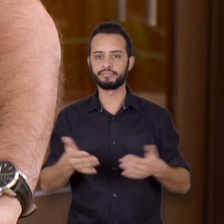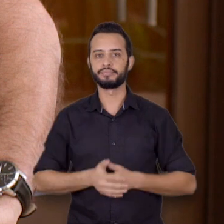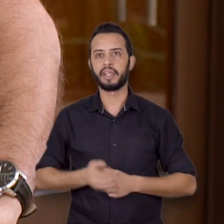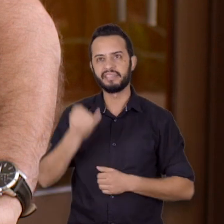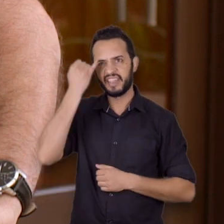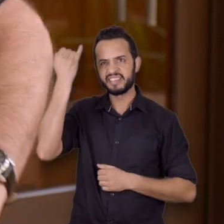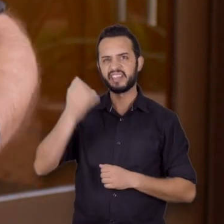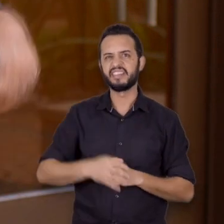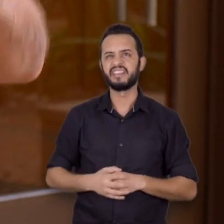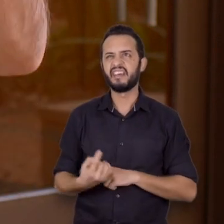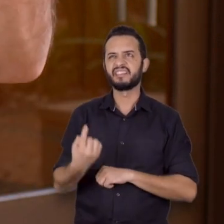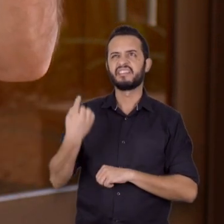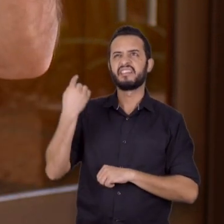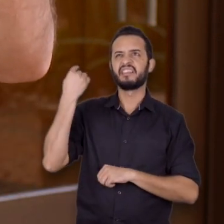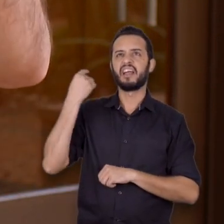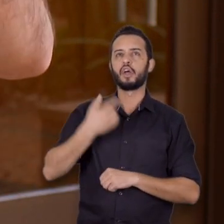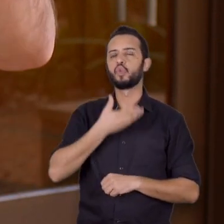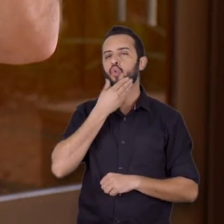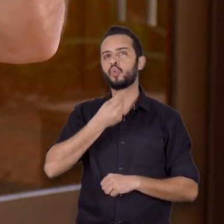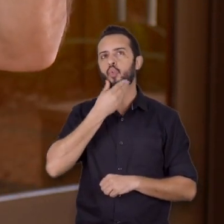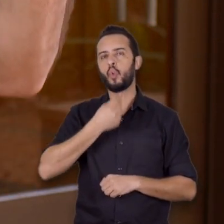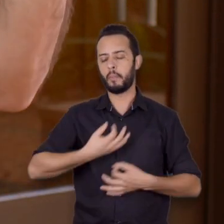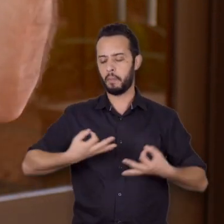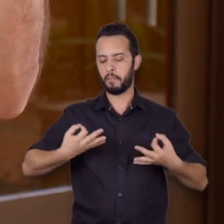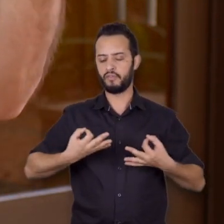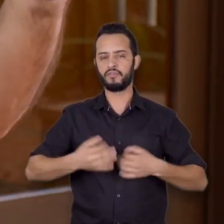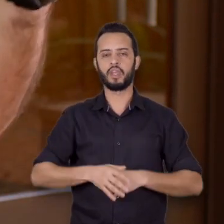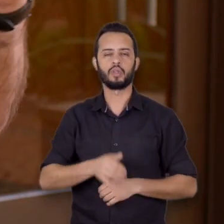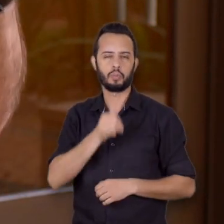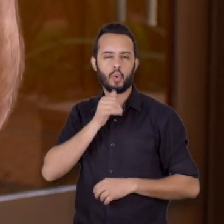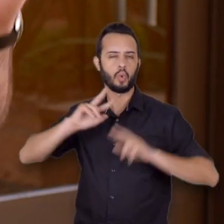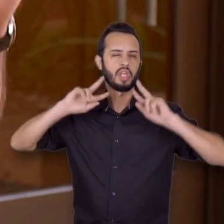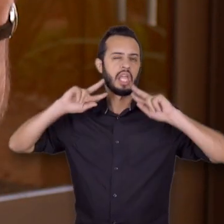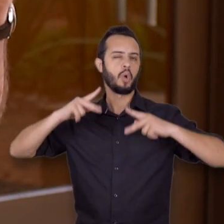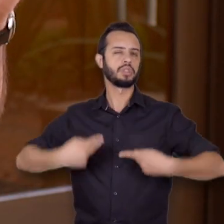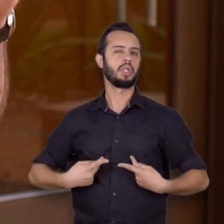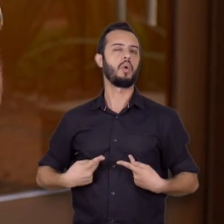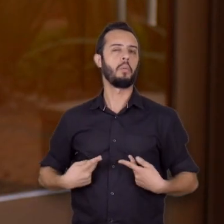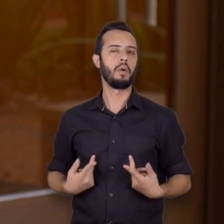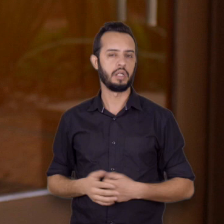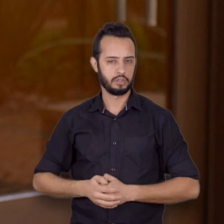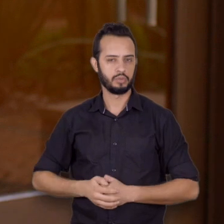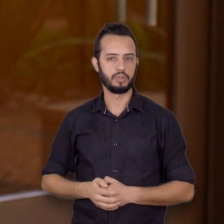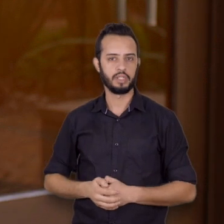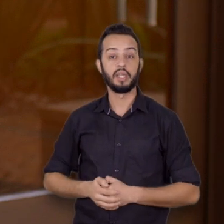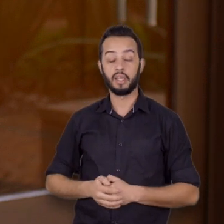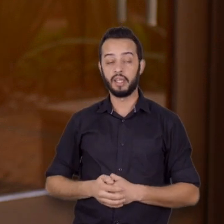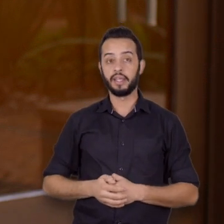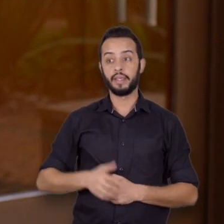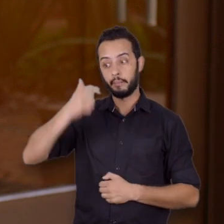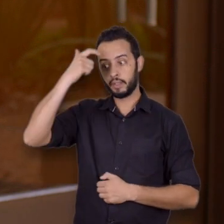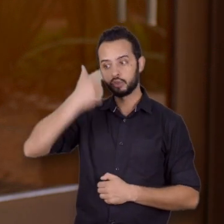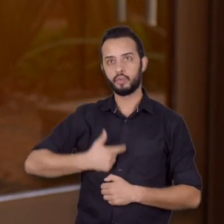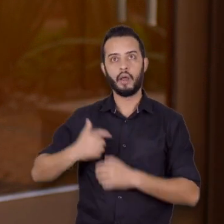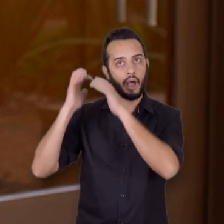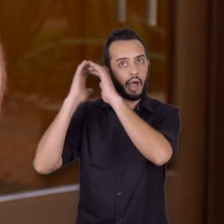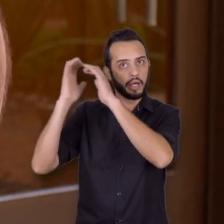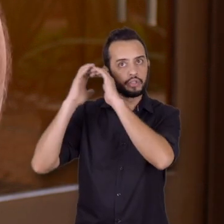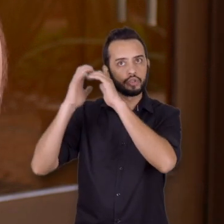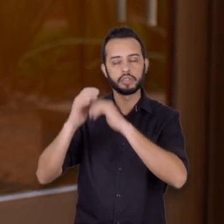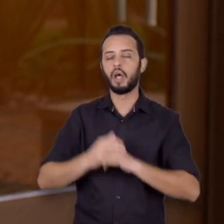ideia do Da Vinci, digamos, do homem vitruviano do Da Vinci, do que é o ser humano, que é um ser racional, ele